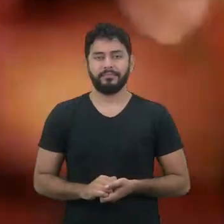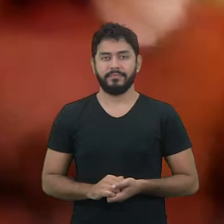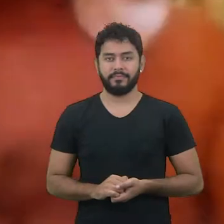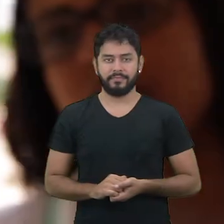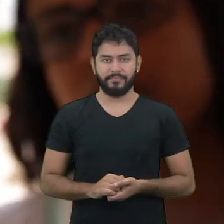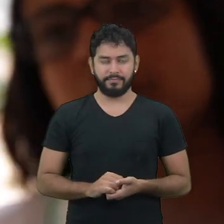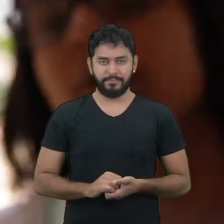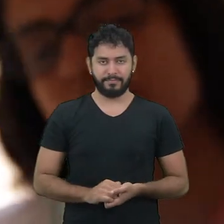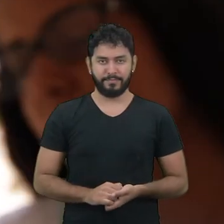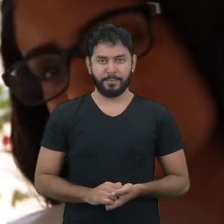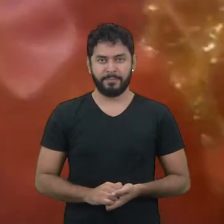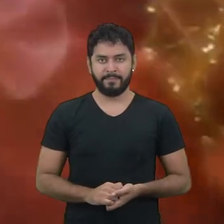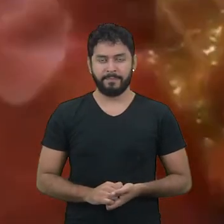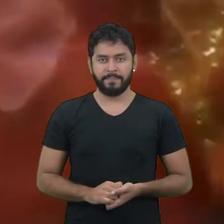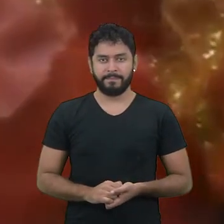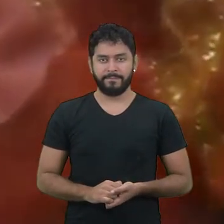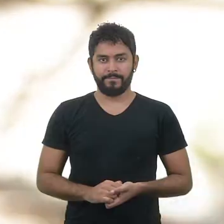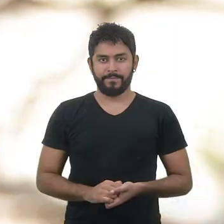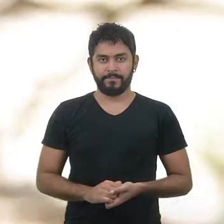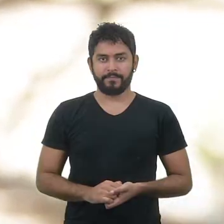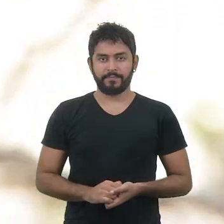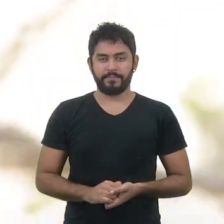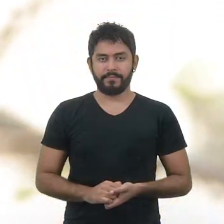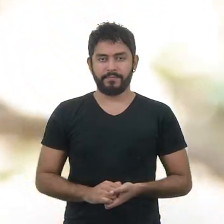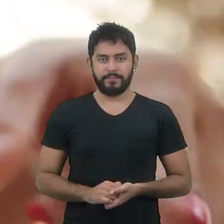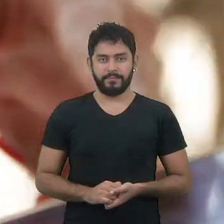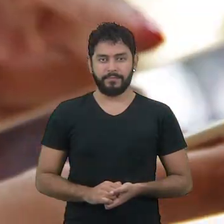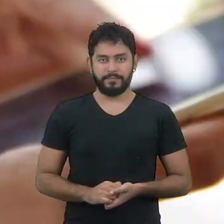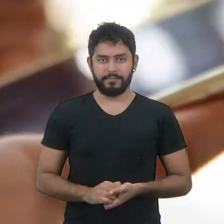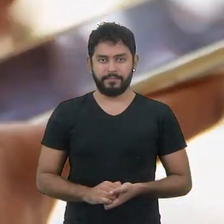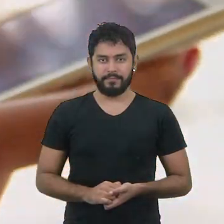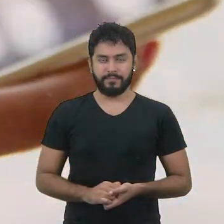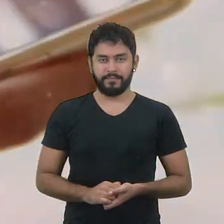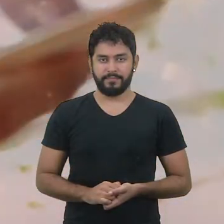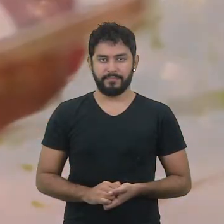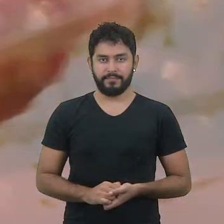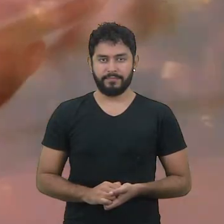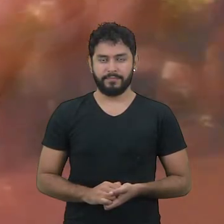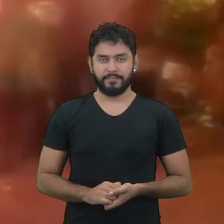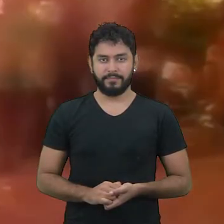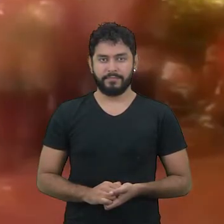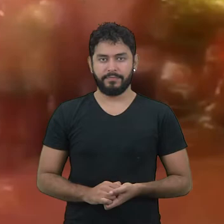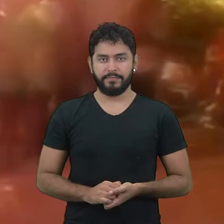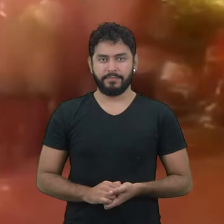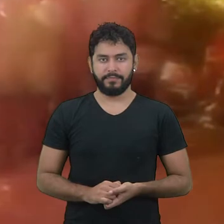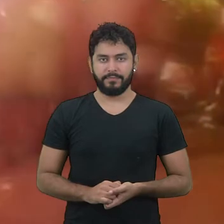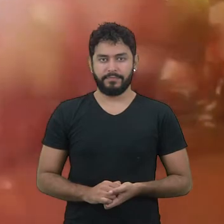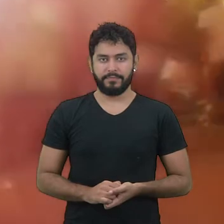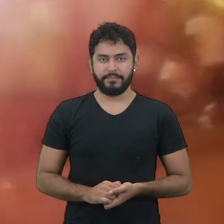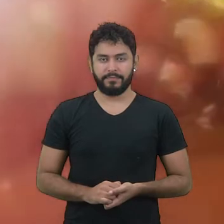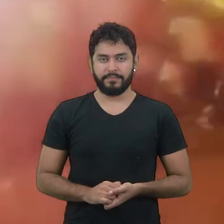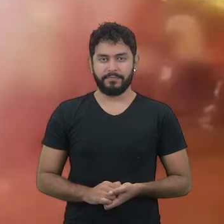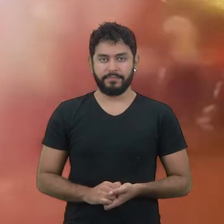Sosa, no Urubá. E o na Sosa, no Urubá.